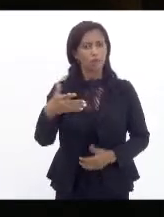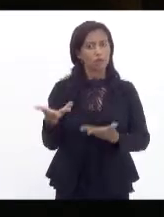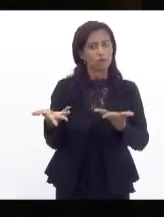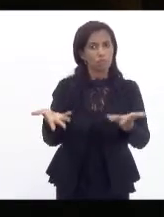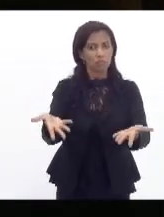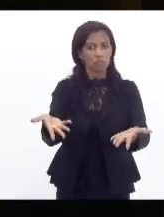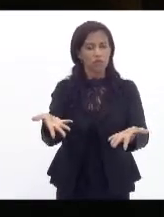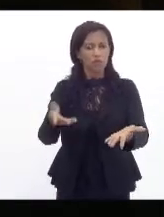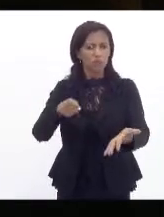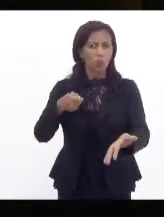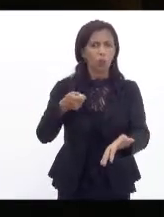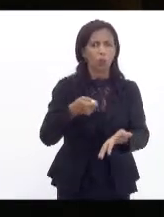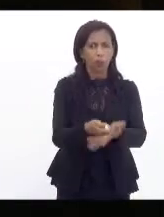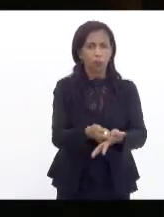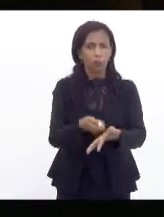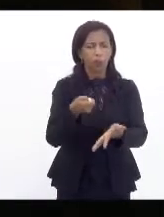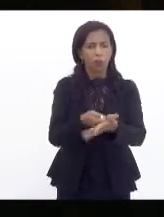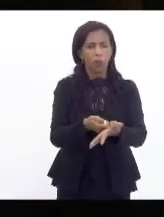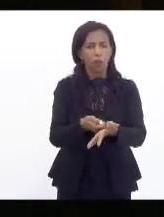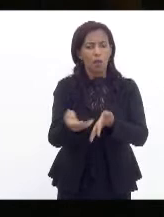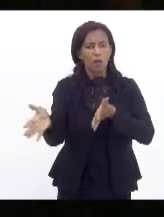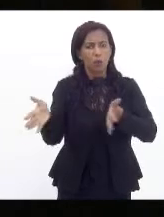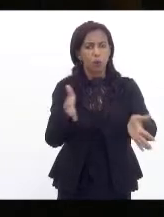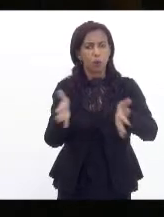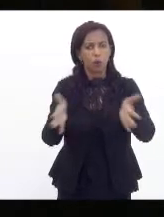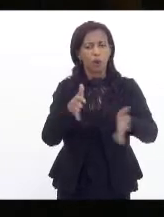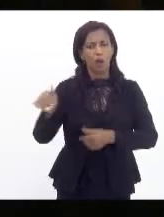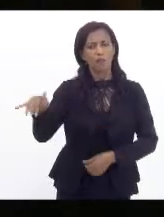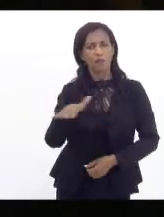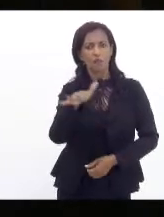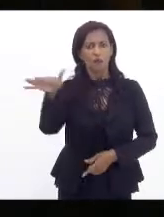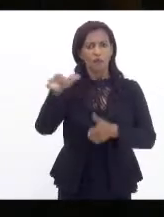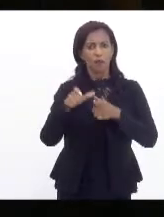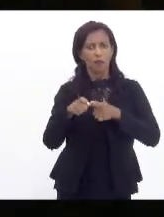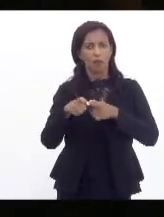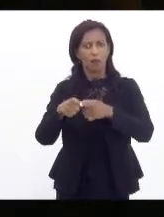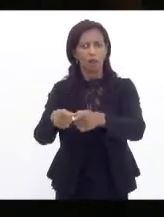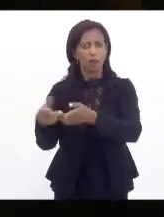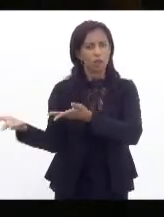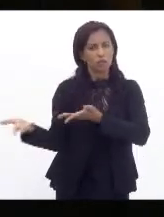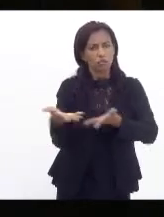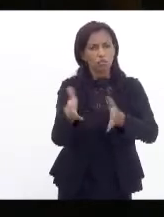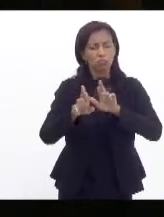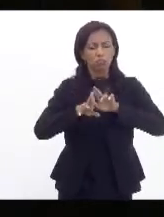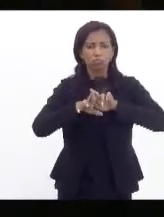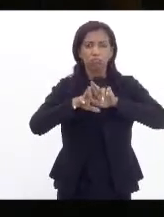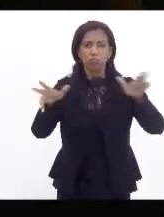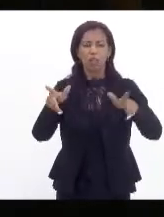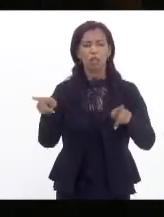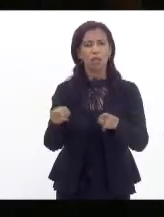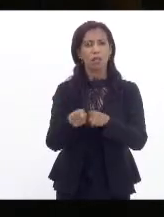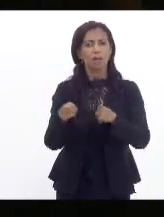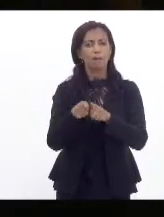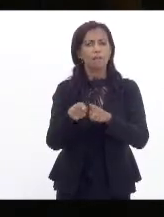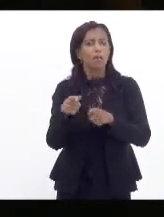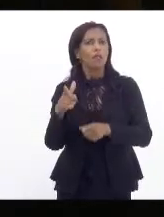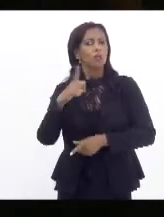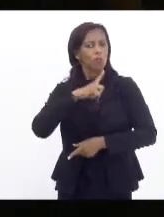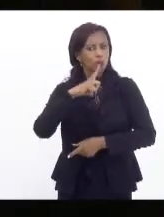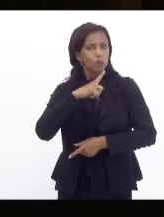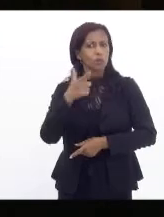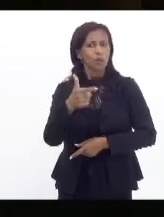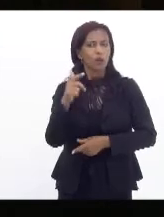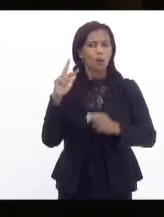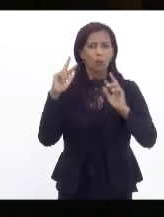seja enfrentada em espaços de favela e periferia. Isso trouxe uma diferenciação, inclusive no que tange